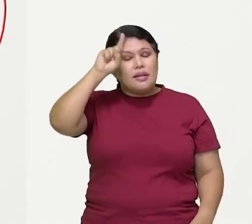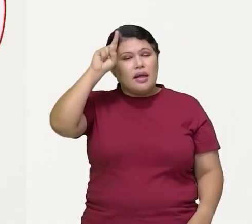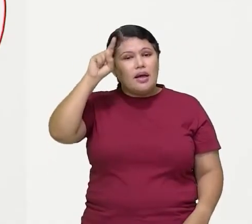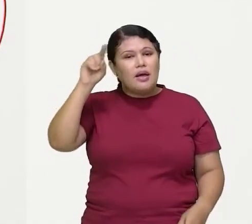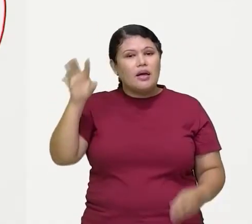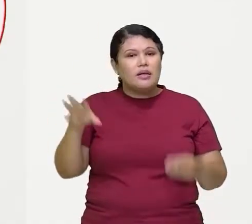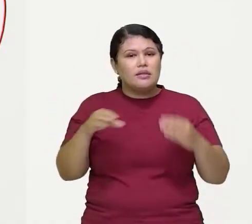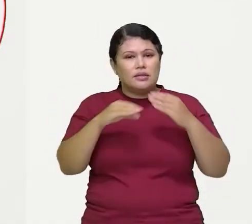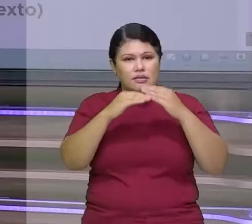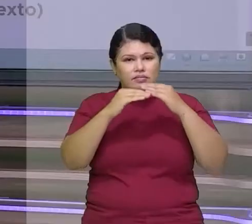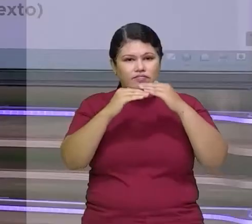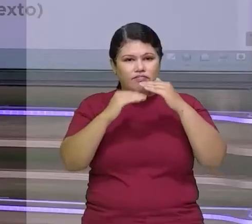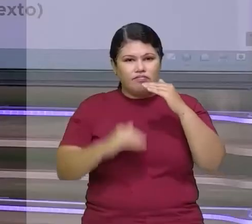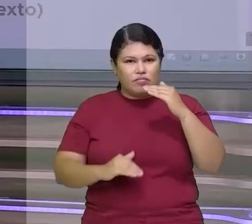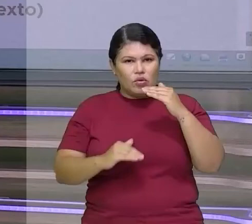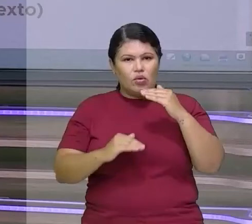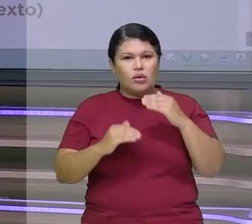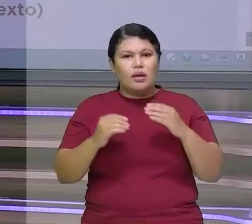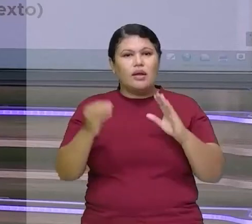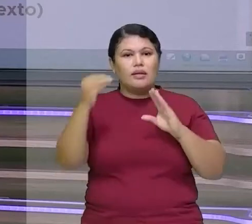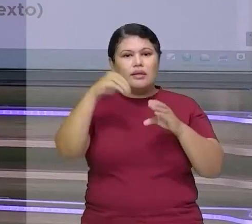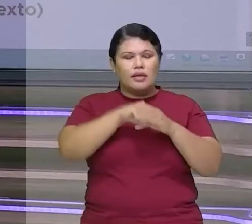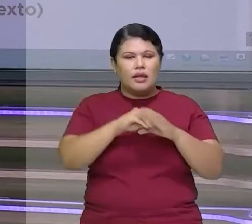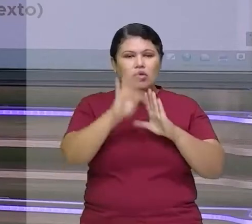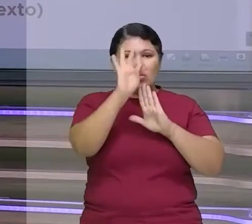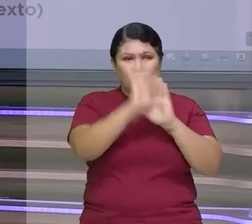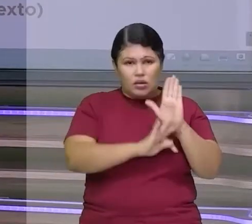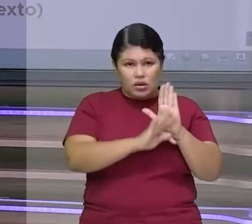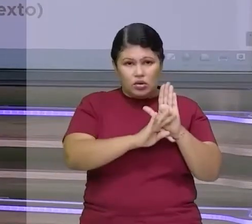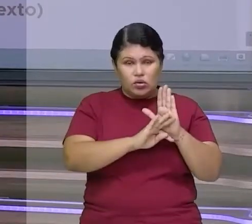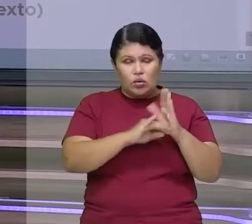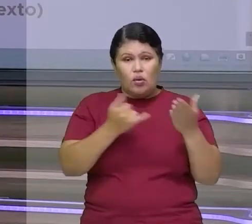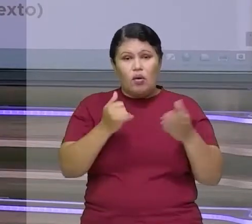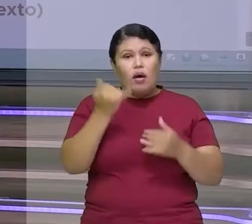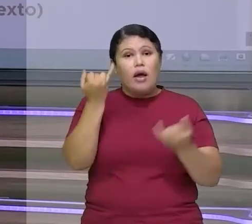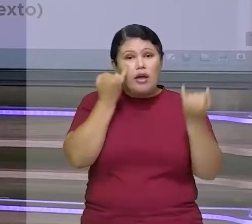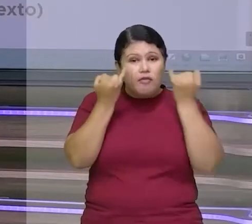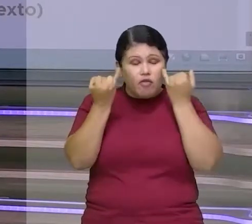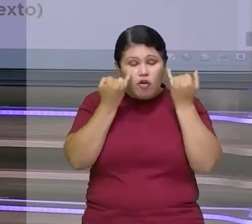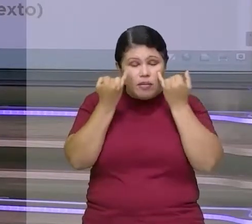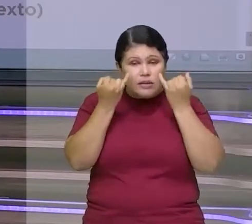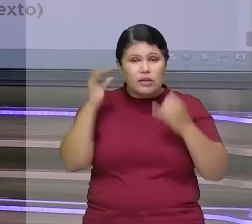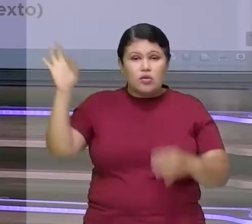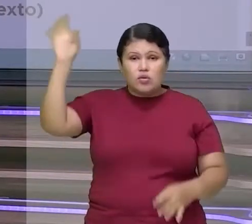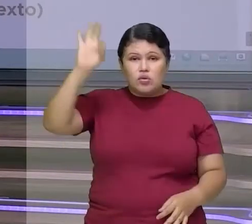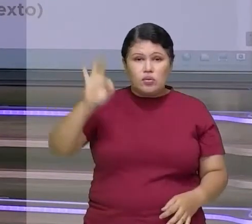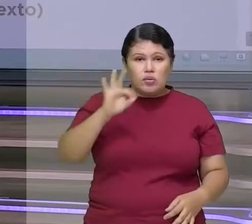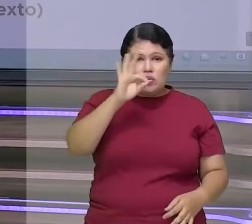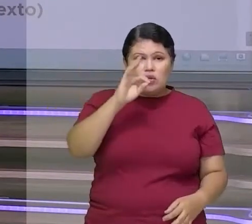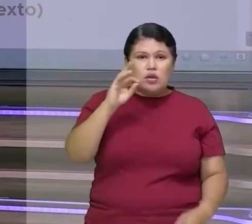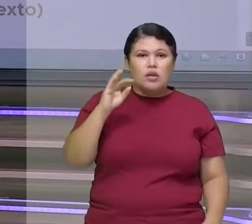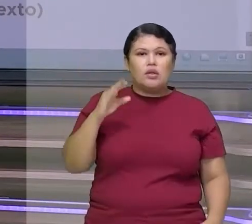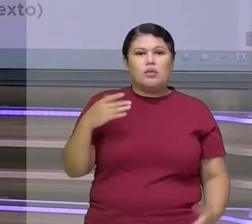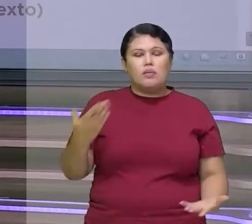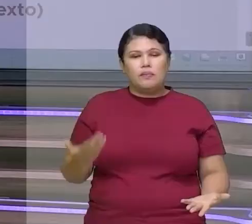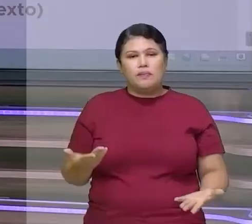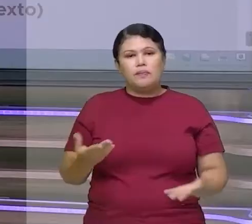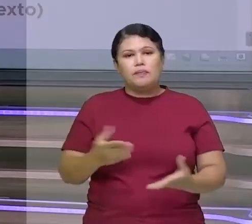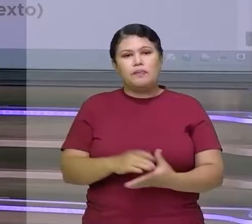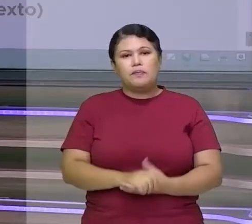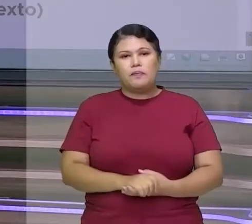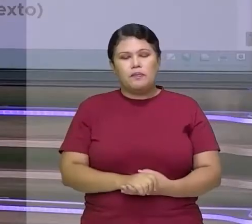O barbeiro. Aí eu coloquei uma outra informação sobre o barbeiro, que é transmissor da doença de